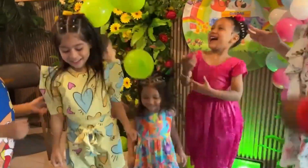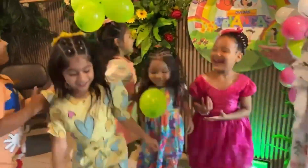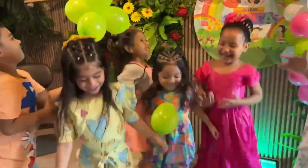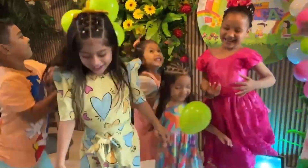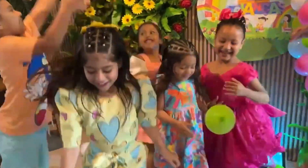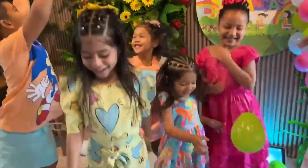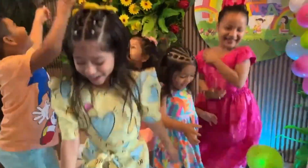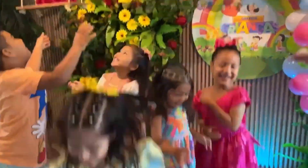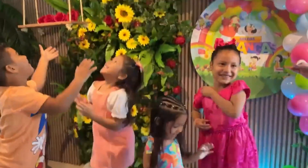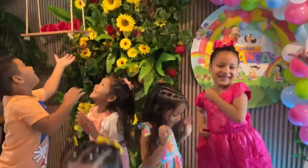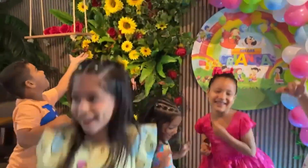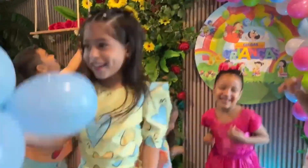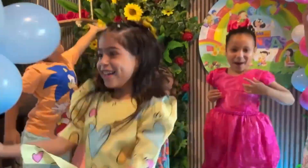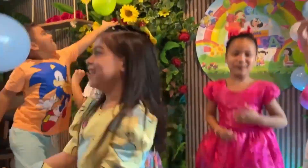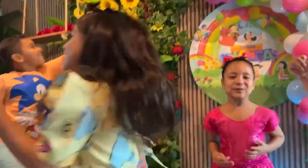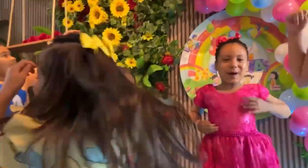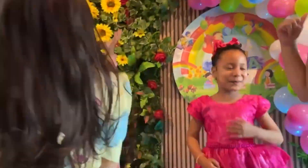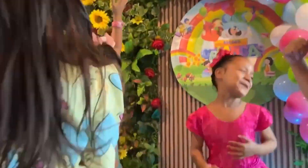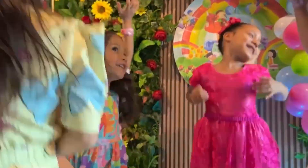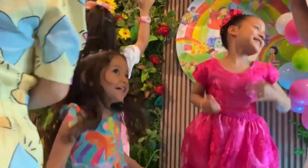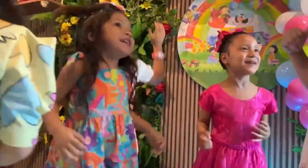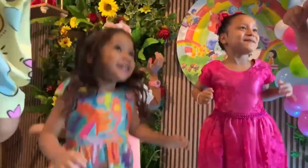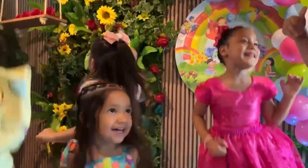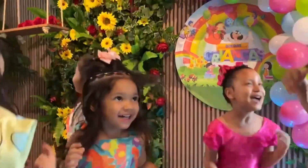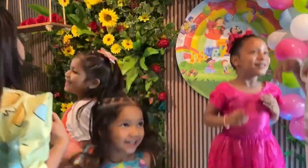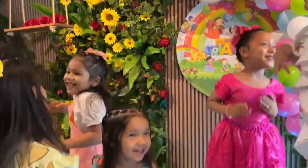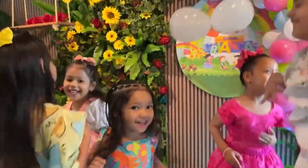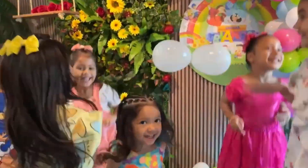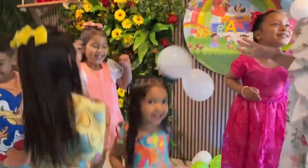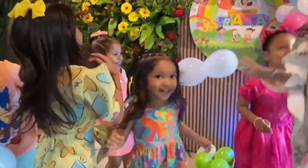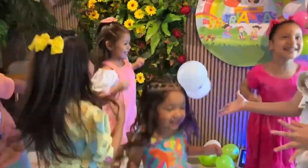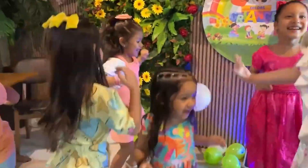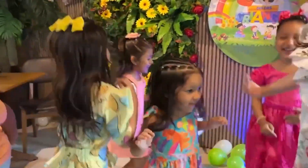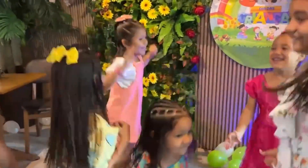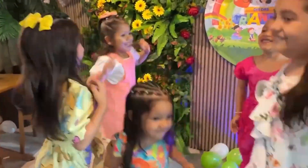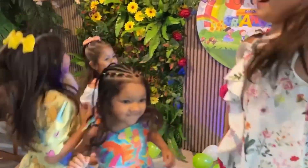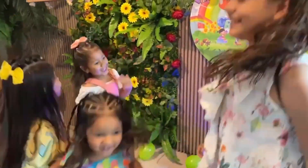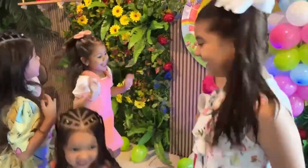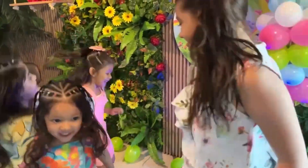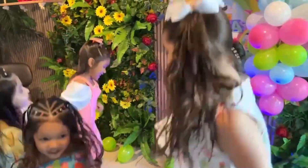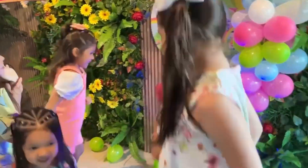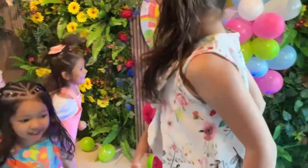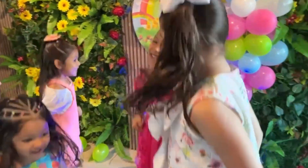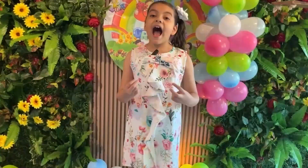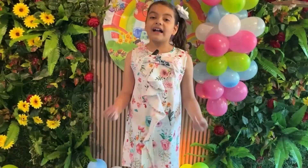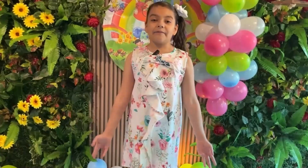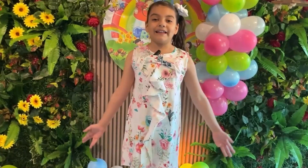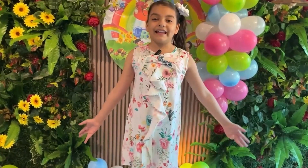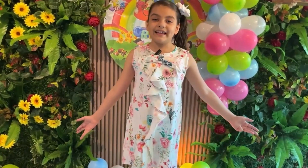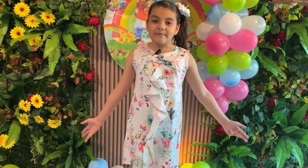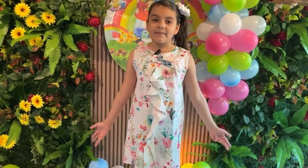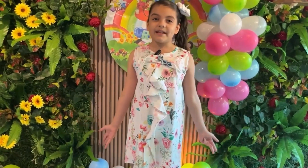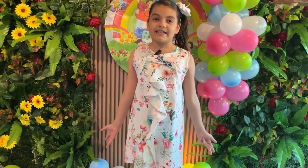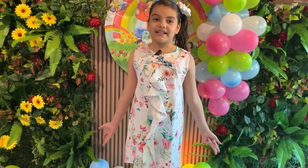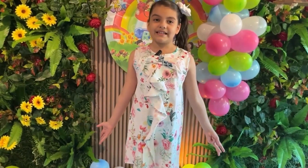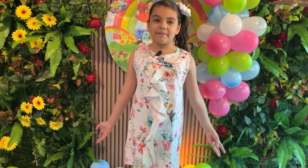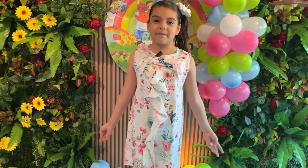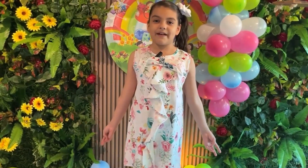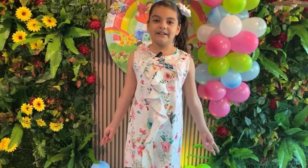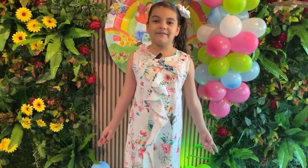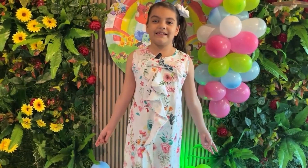Pula pipoquinha, pula, pula sem parar. Pula, pula pipoquinha pra crescer e estourar. A cafeteria